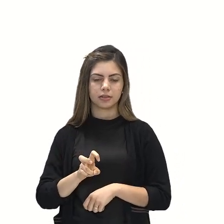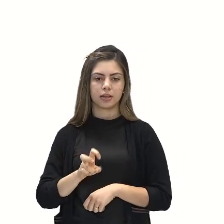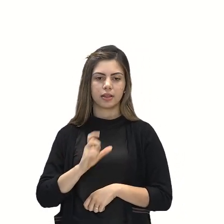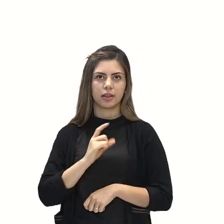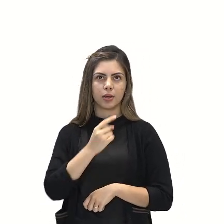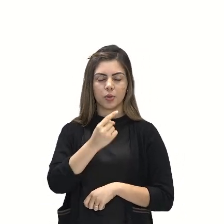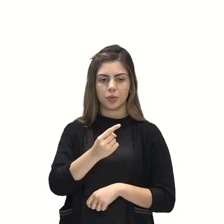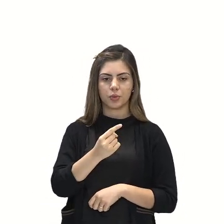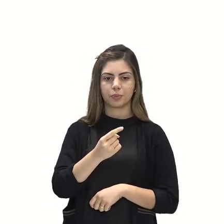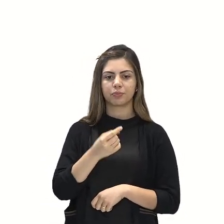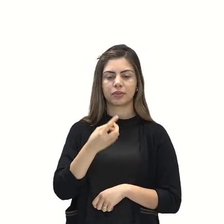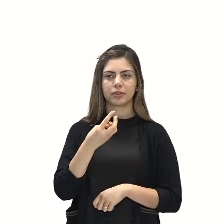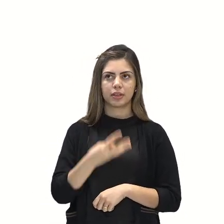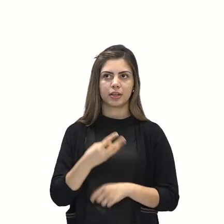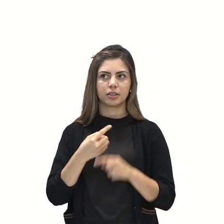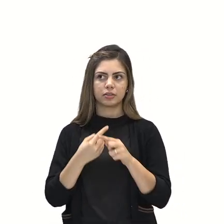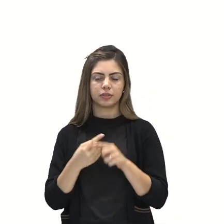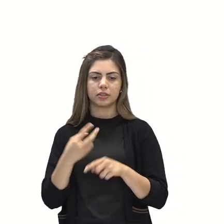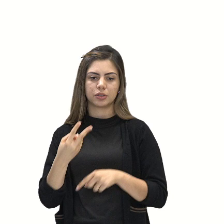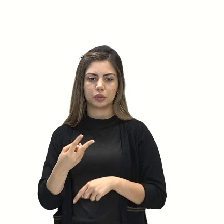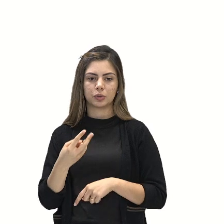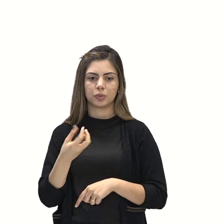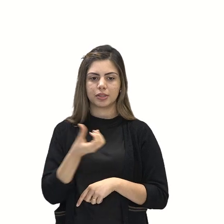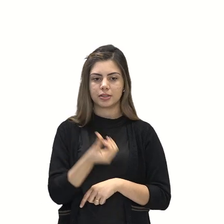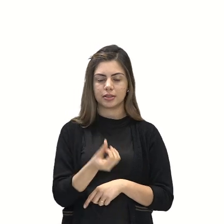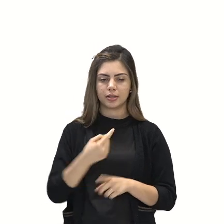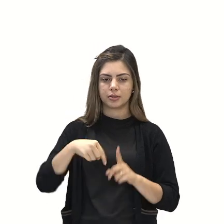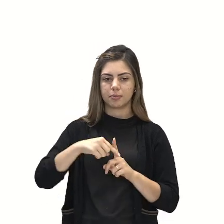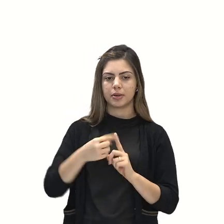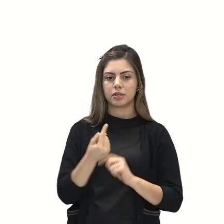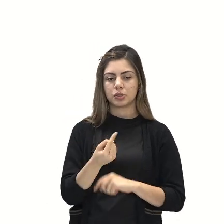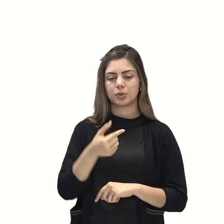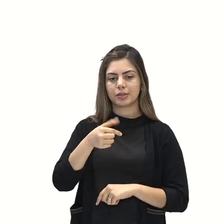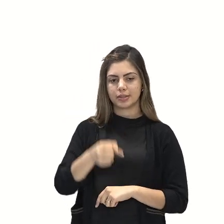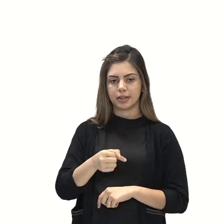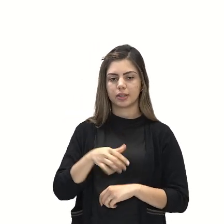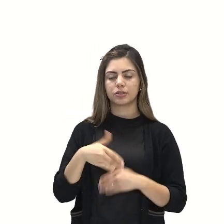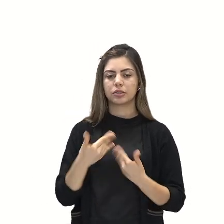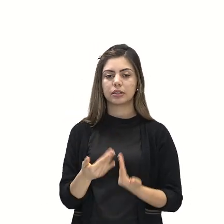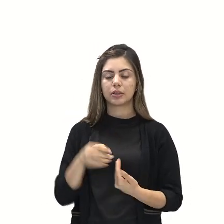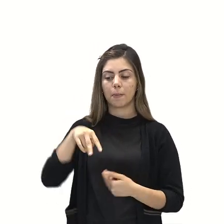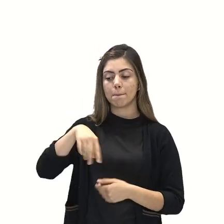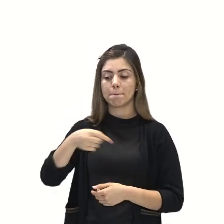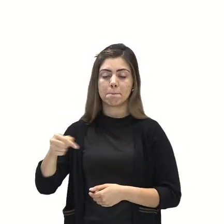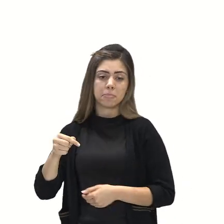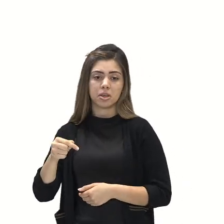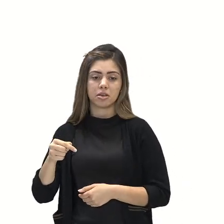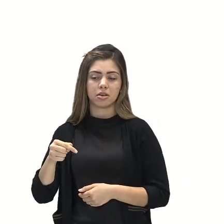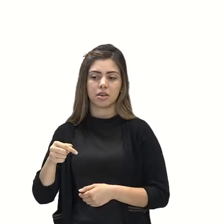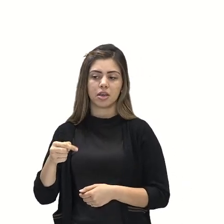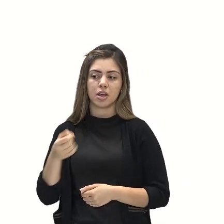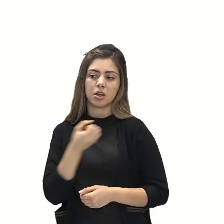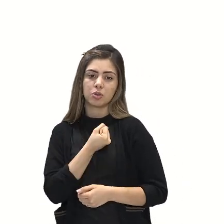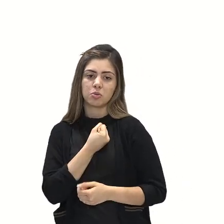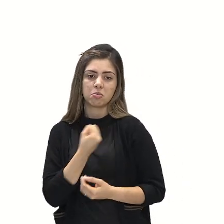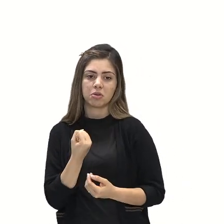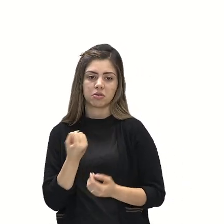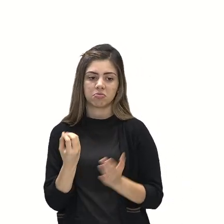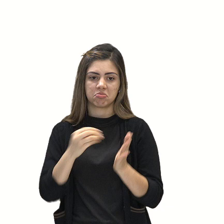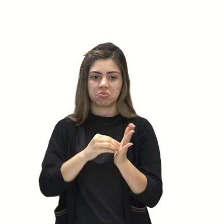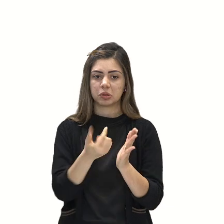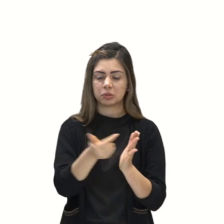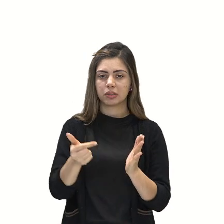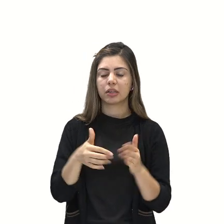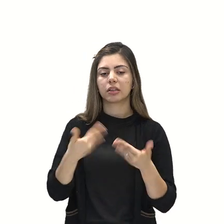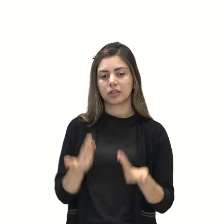1, 3 vezes 2, 6 e 1, 7. Como não foi dado o valor de π, repete o π depois, porque